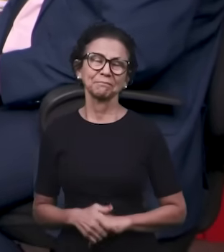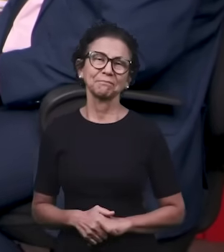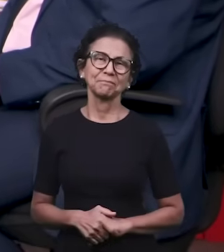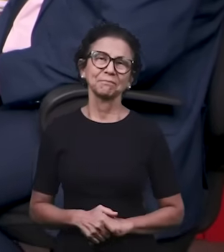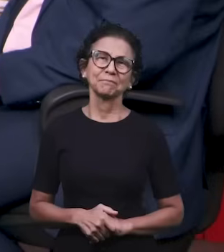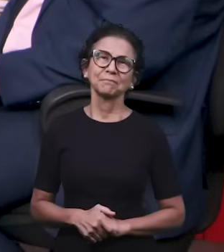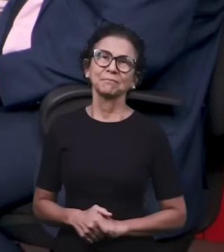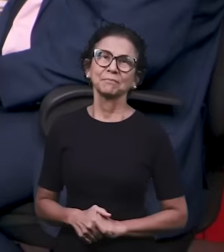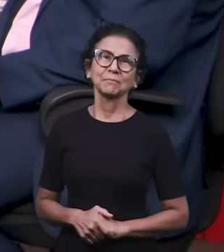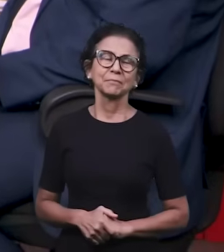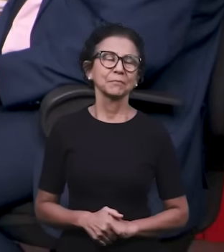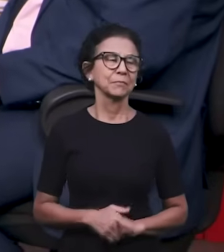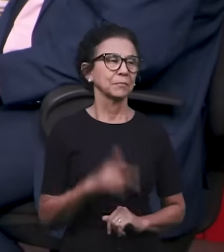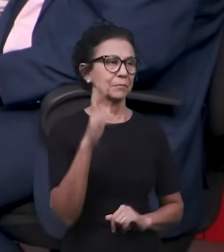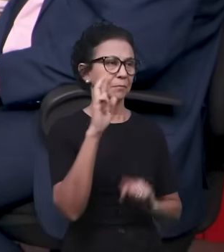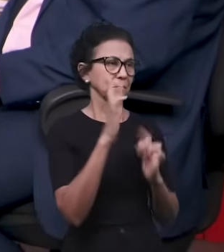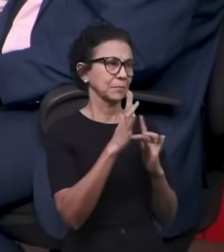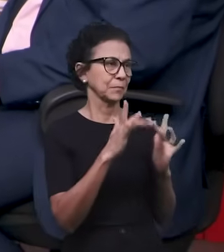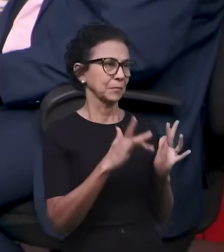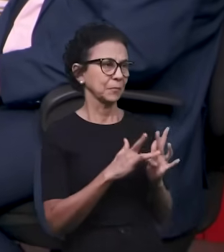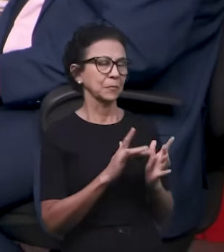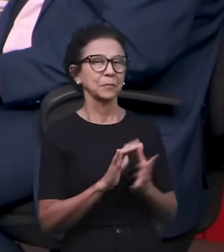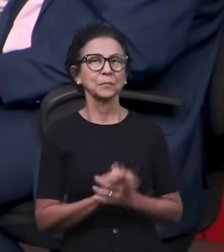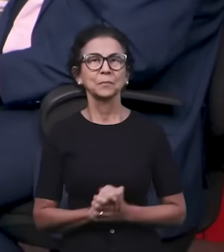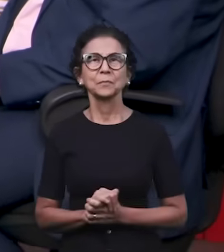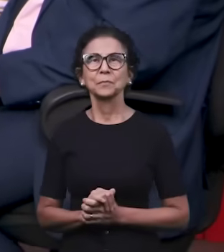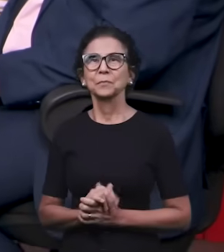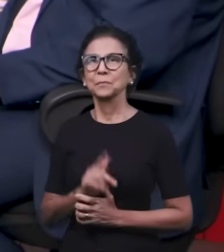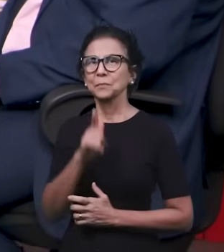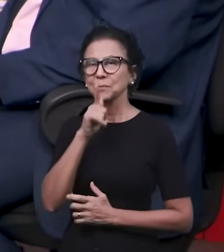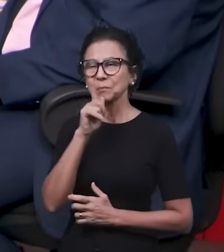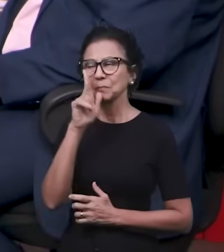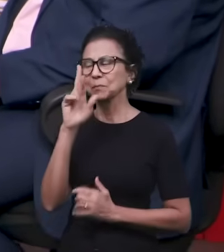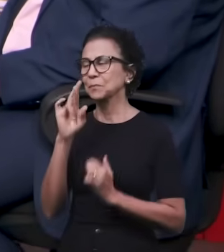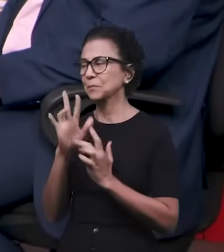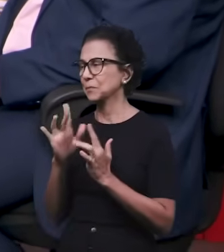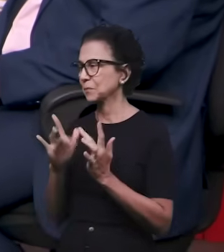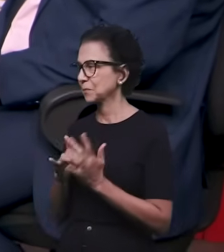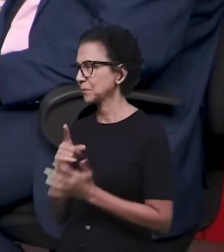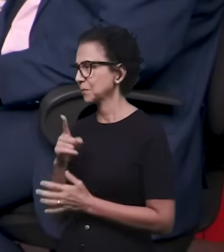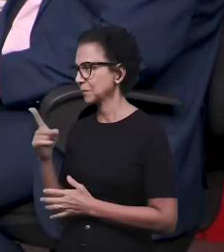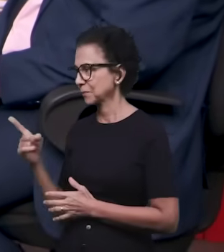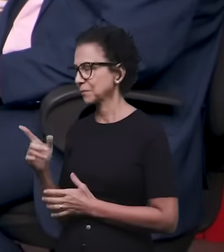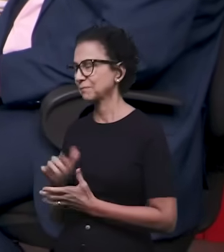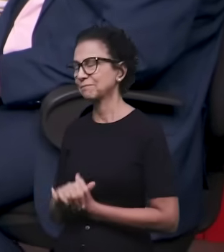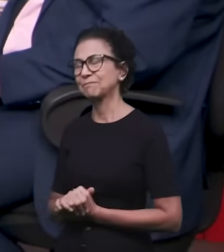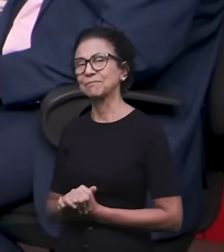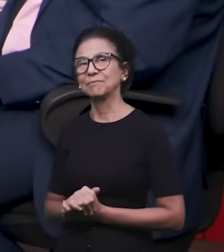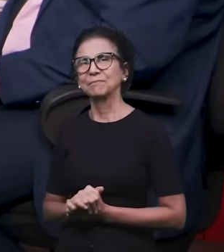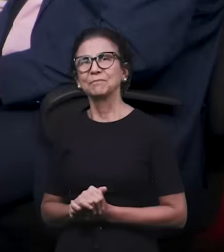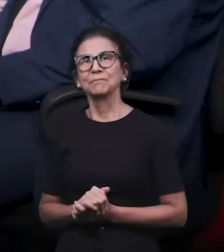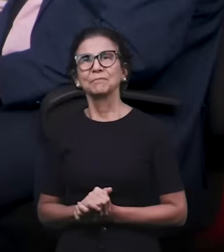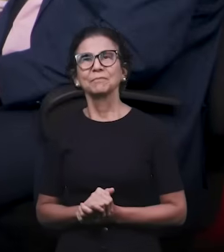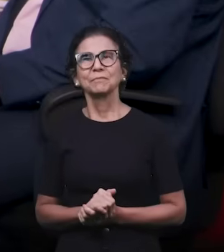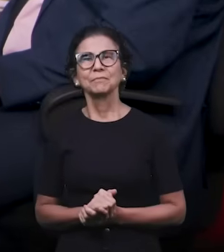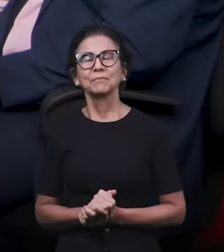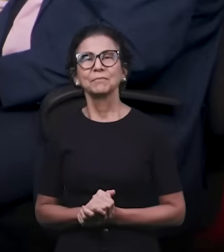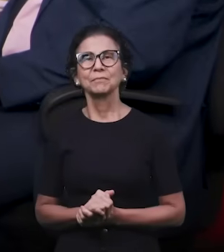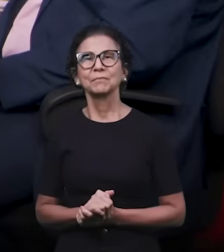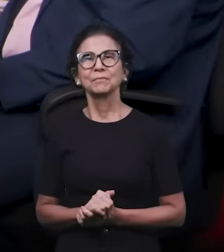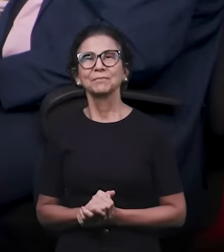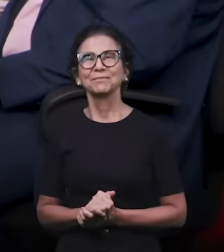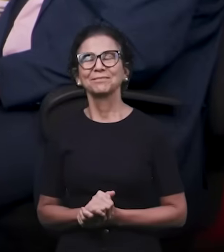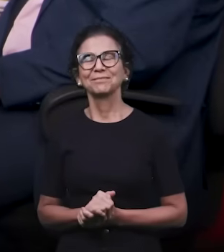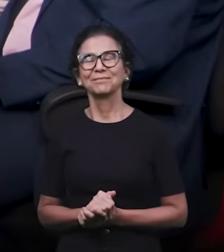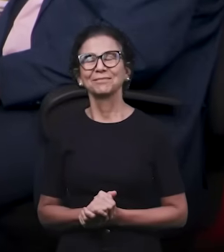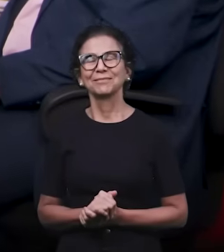Luiz Fernando. Pastor Luiz Fernando, a paz do Senhor. Paz do Senhor, pastor Gilson. Paz do Senhor, irmão Pondelli. Paz do Senhor, irmãos. Eu quero também despedir mais uma vez do